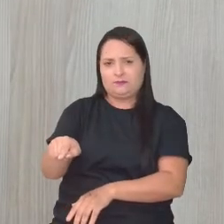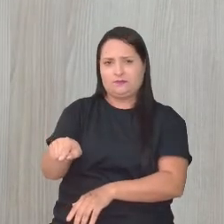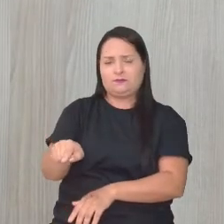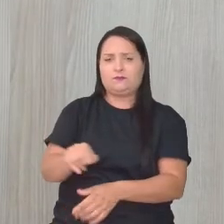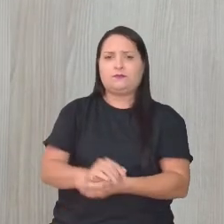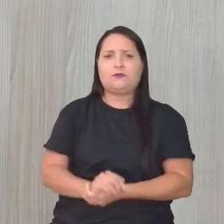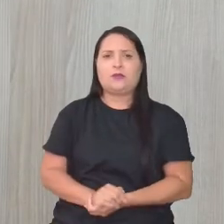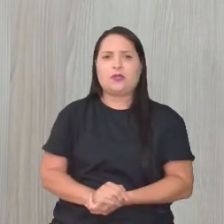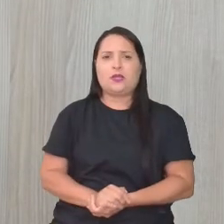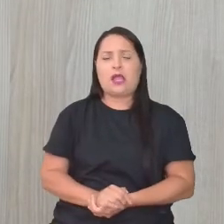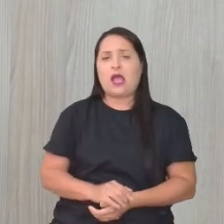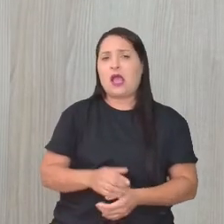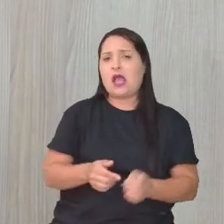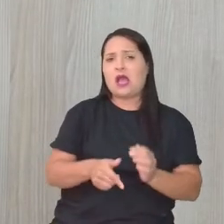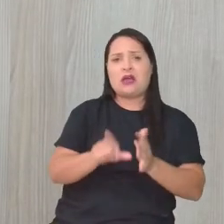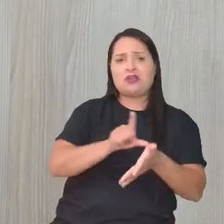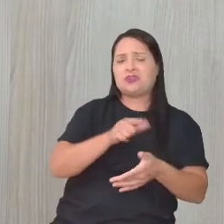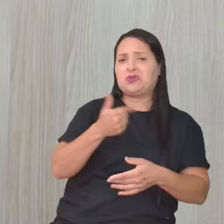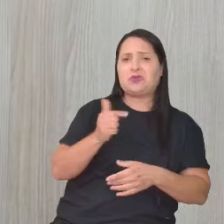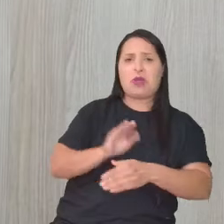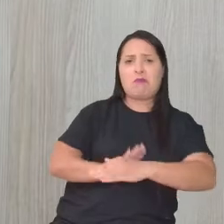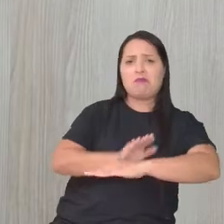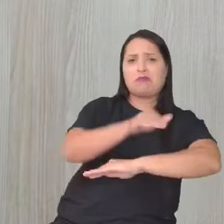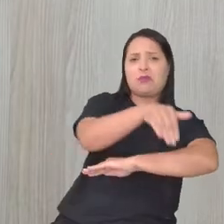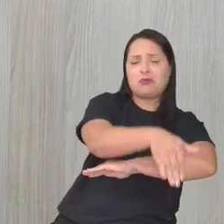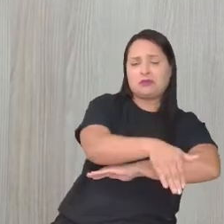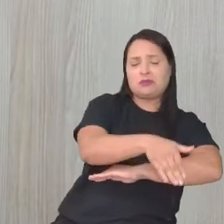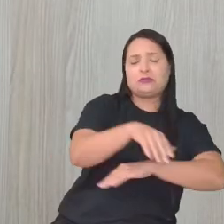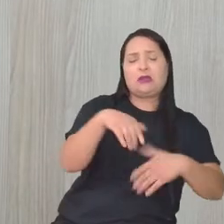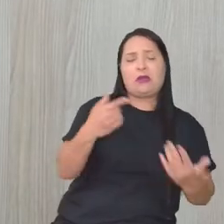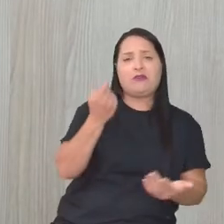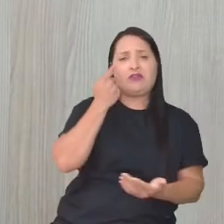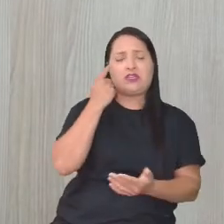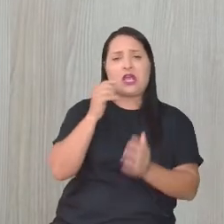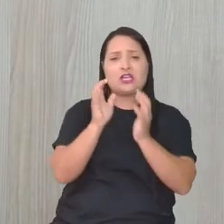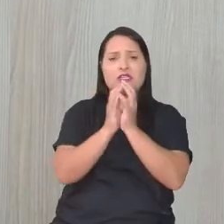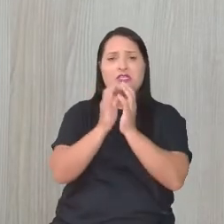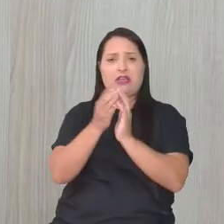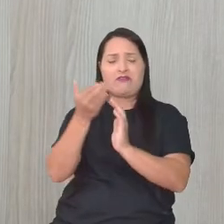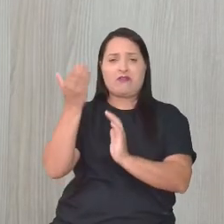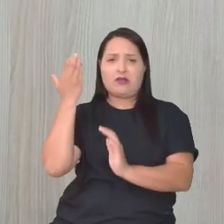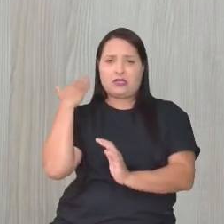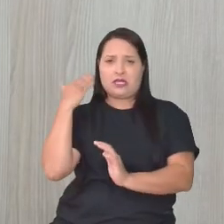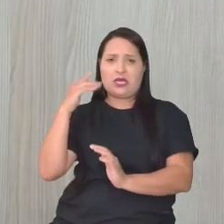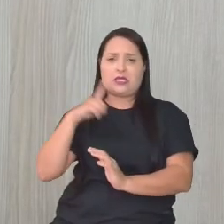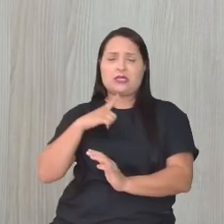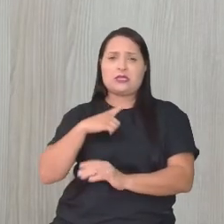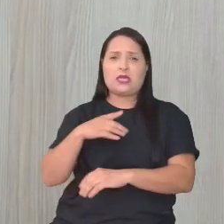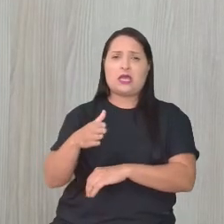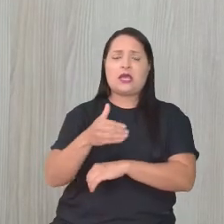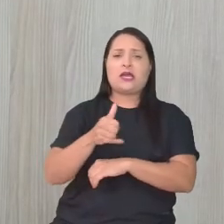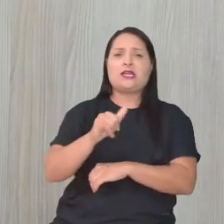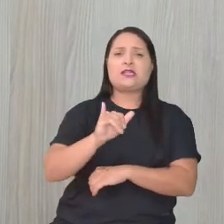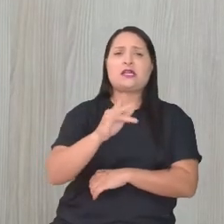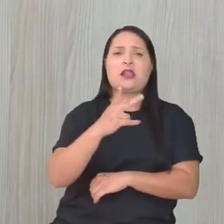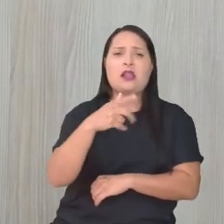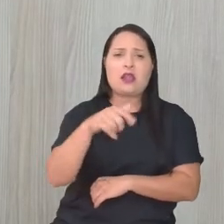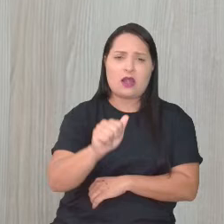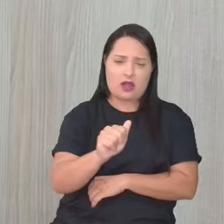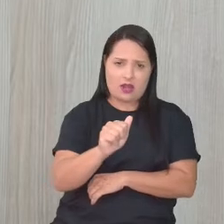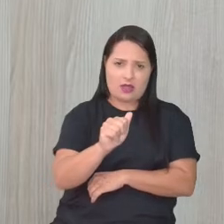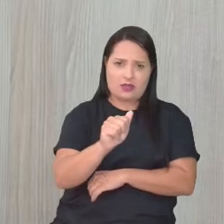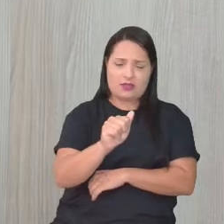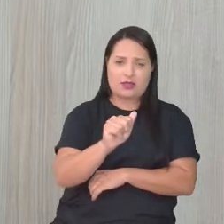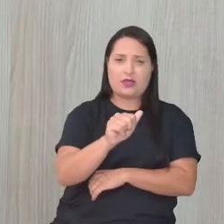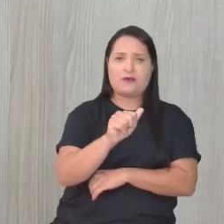que a turma fazia para atravessar? Né? Então, veja que o Recife Antigo é uma ilha, tá? Chamada Antiga Ilha de Antônio